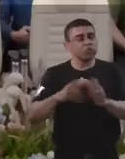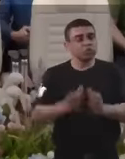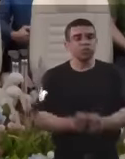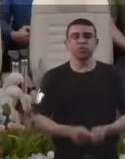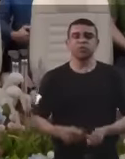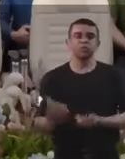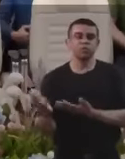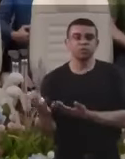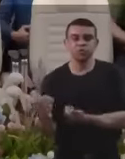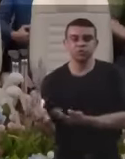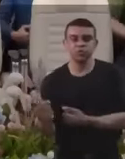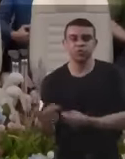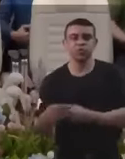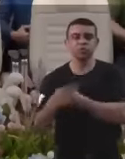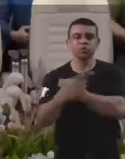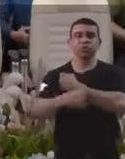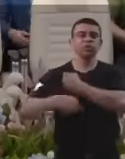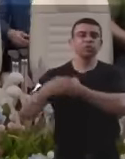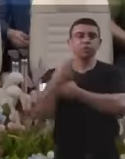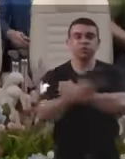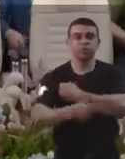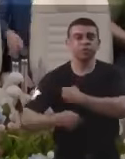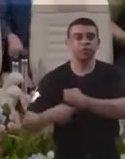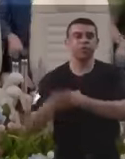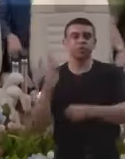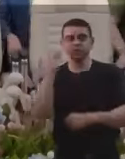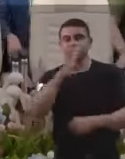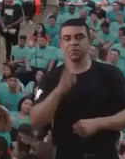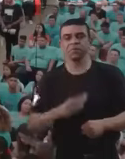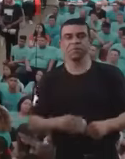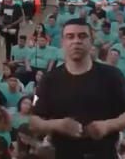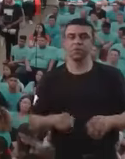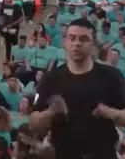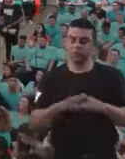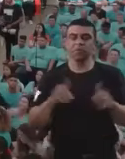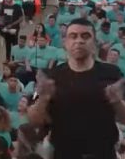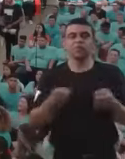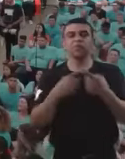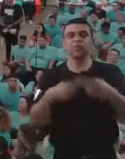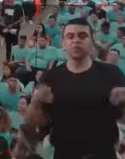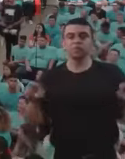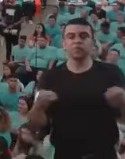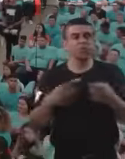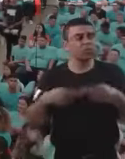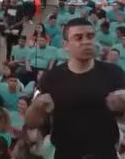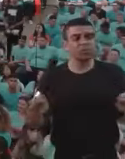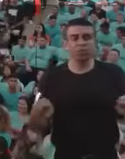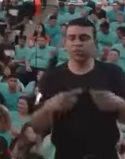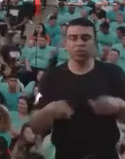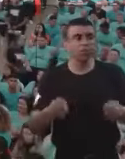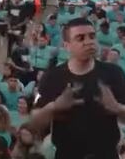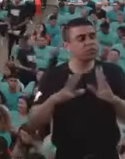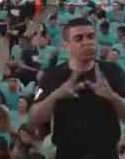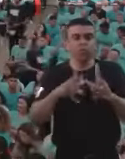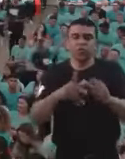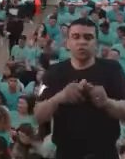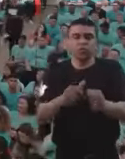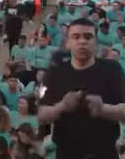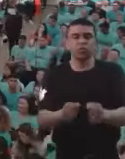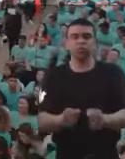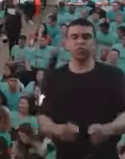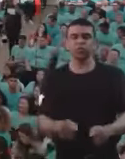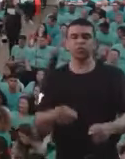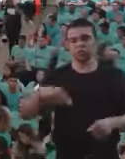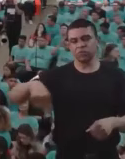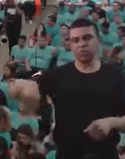UMADEMP, essa banda, o coral, maestros, todos vocês que se esforçam